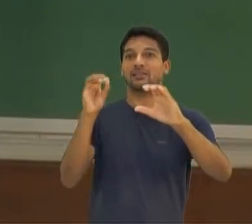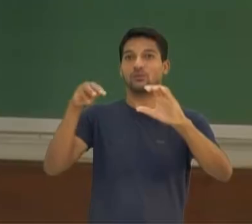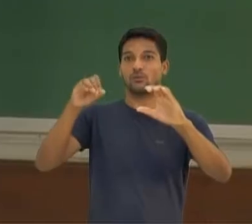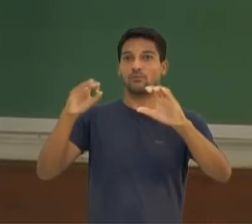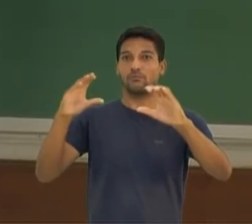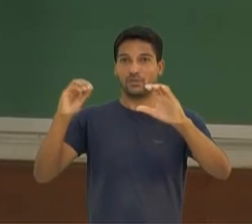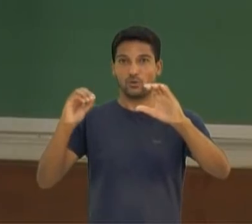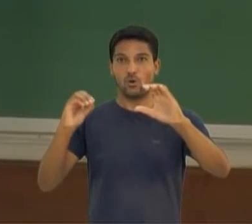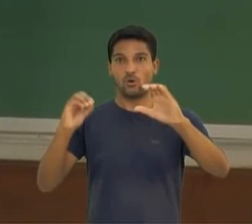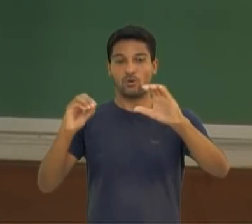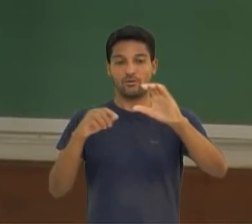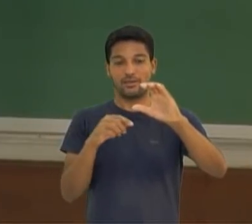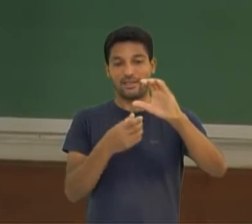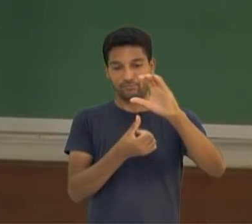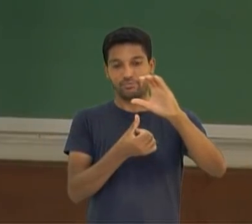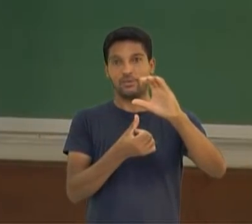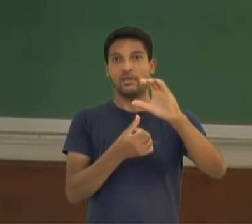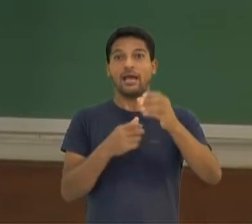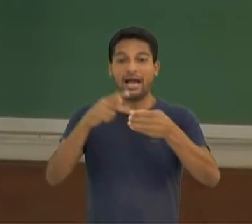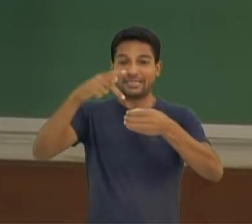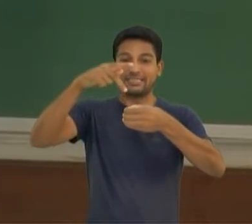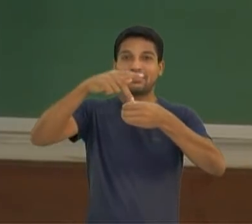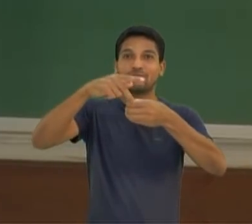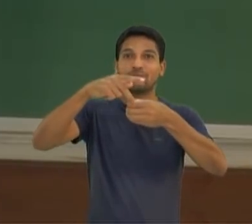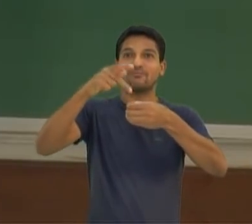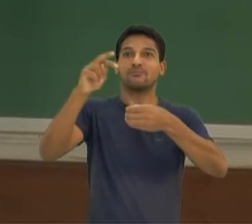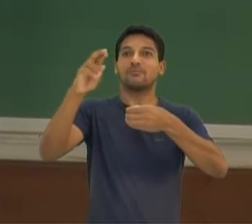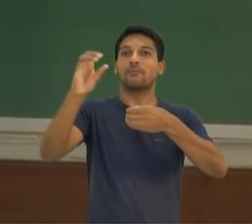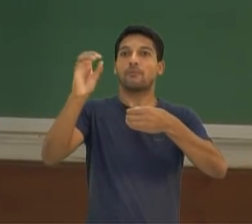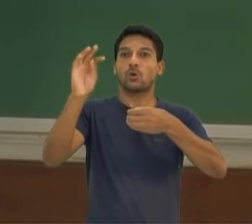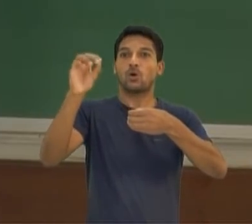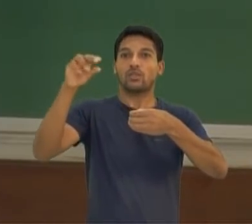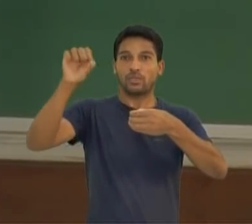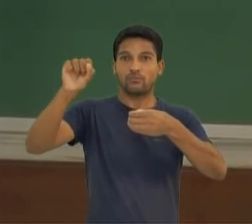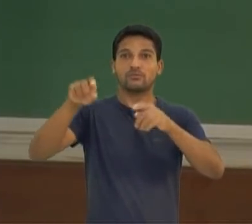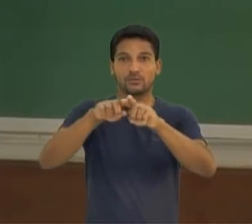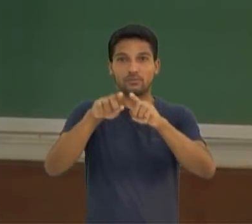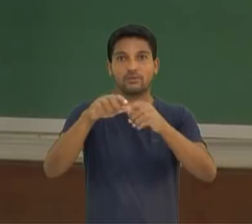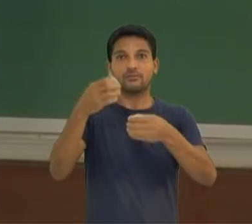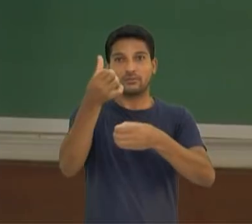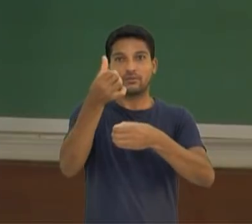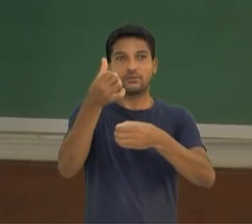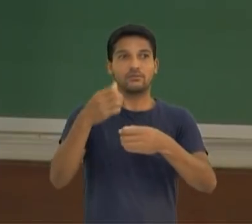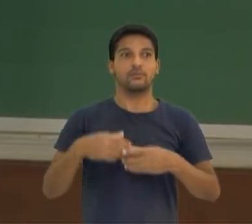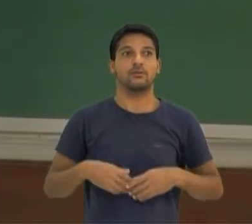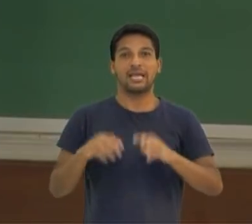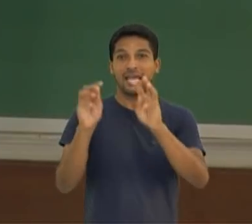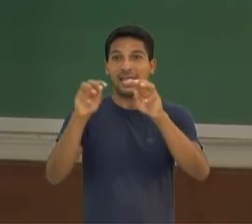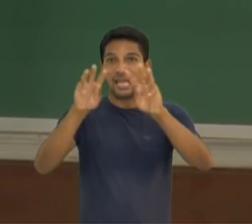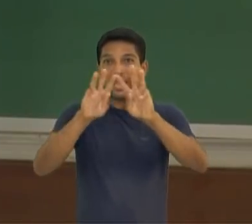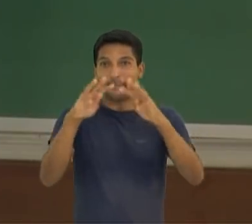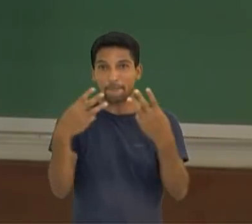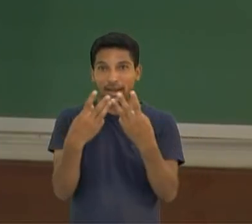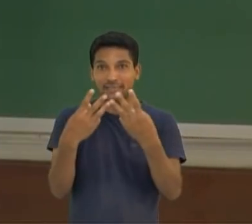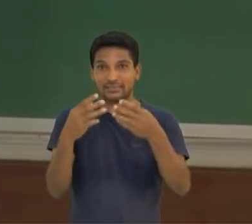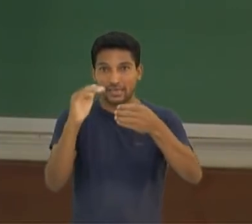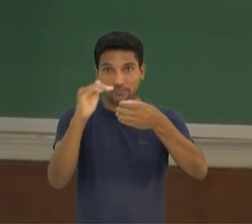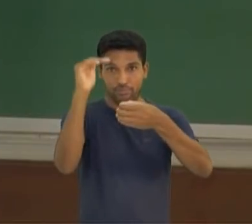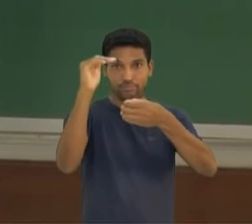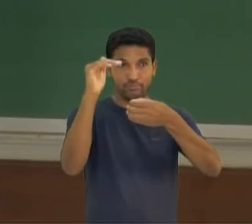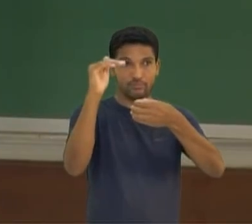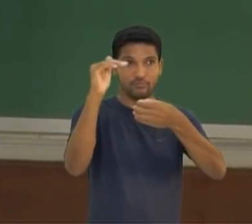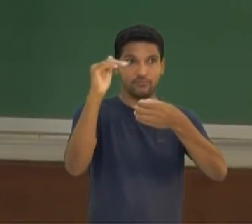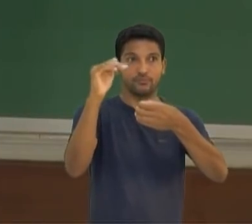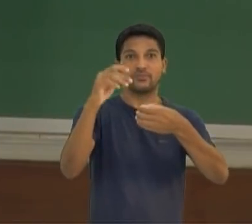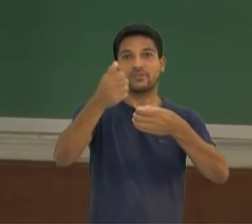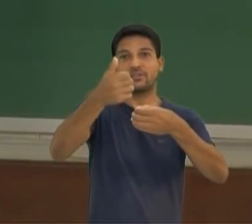embaixo. Então, o número atômico é 6. O número de massa é o número que está representado em cima, certo? Então,